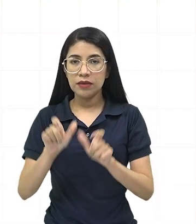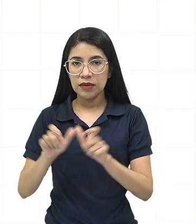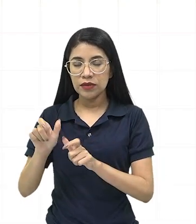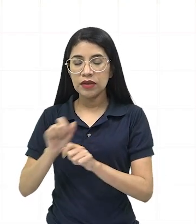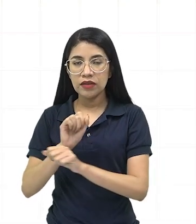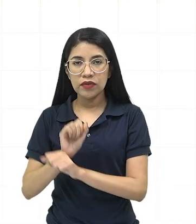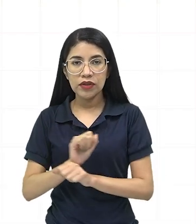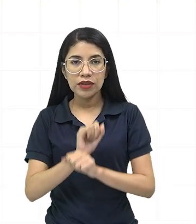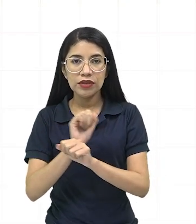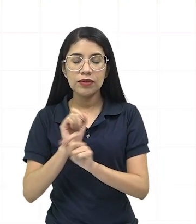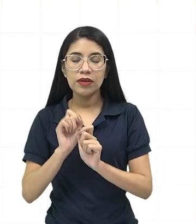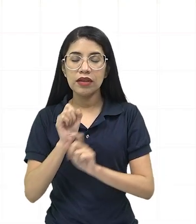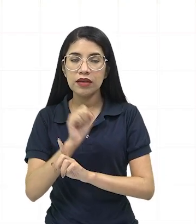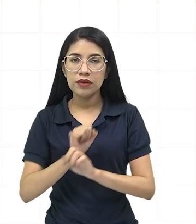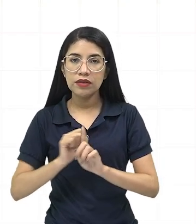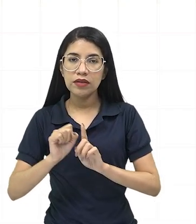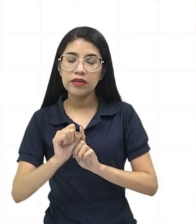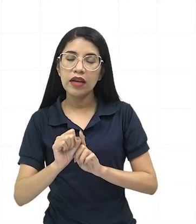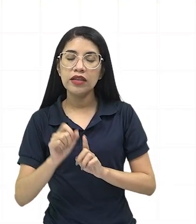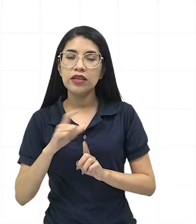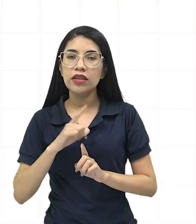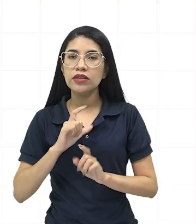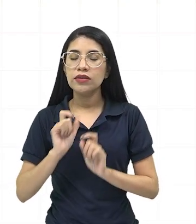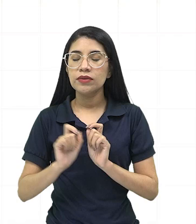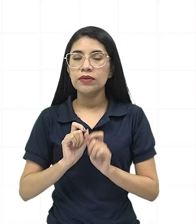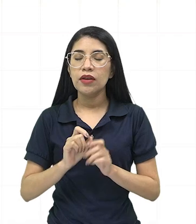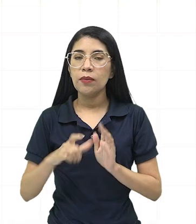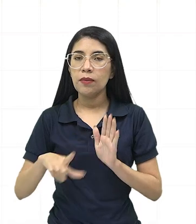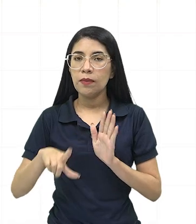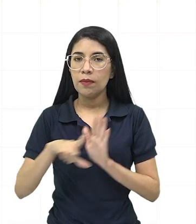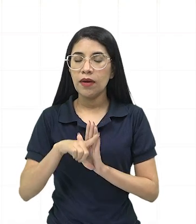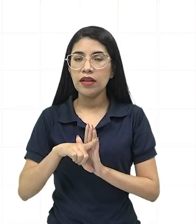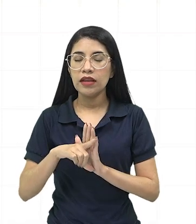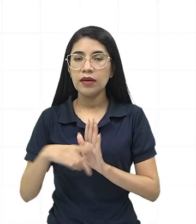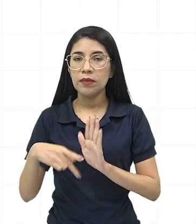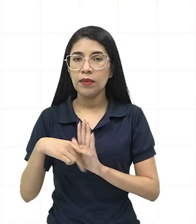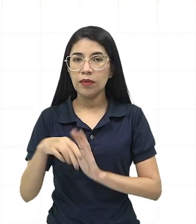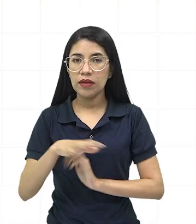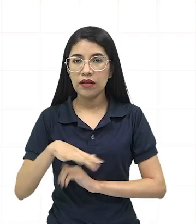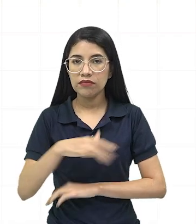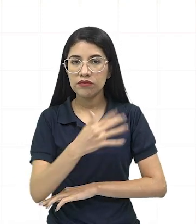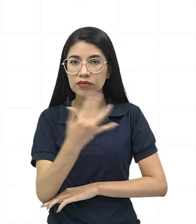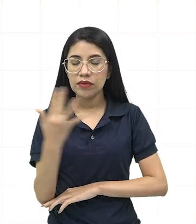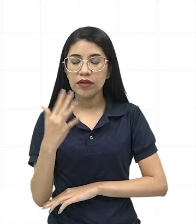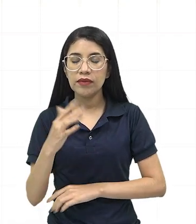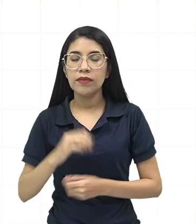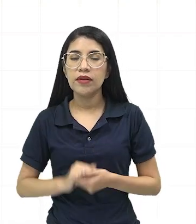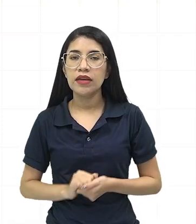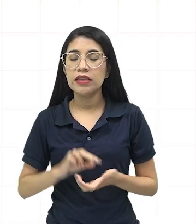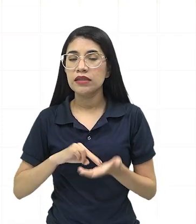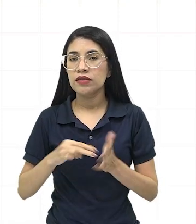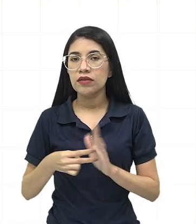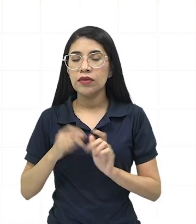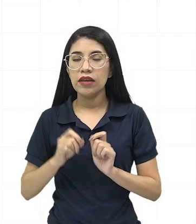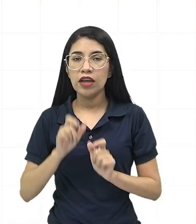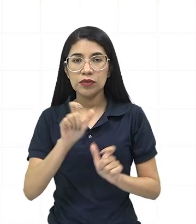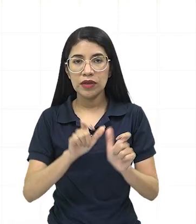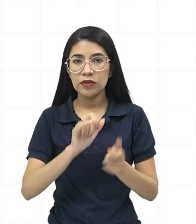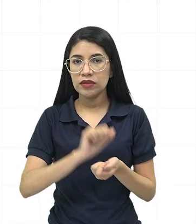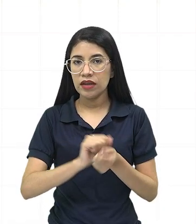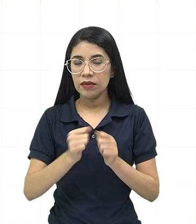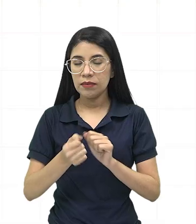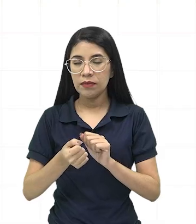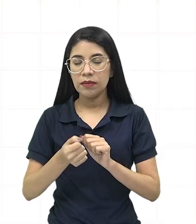a sociedade era regida por uma lei da selva, onde os mais aptos